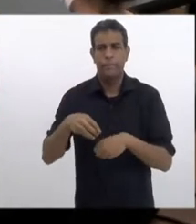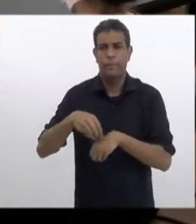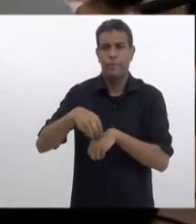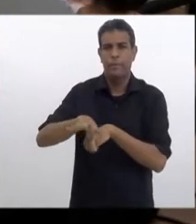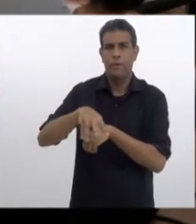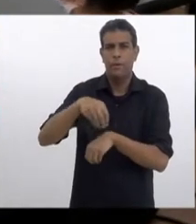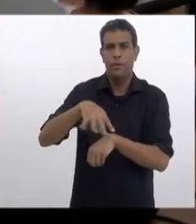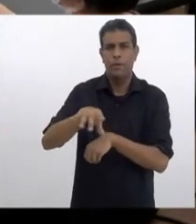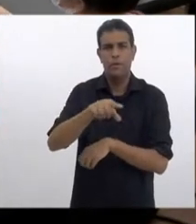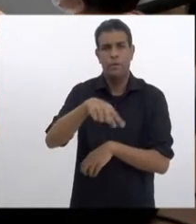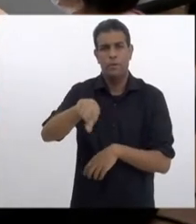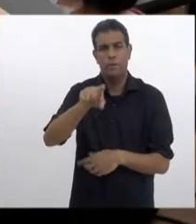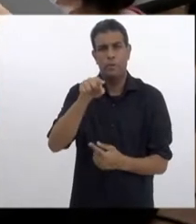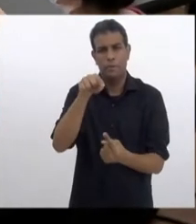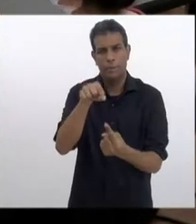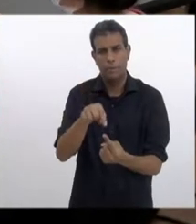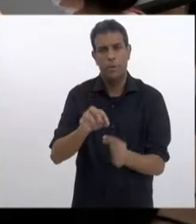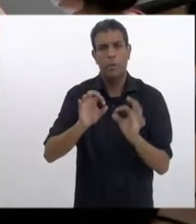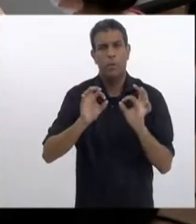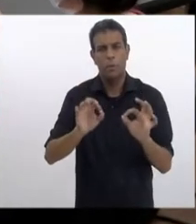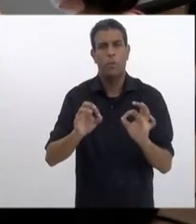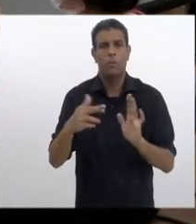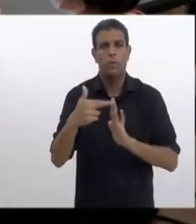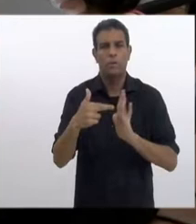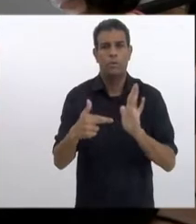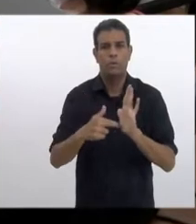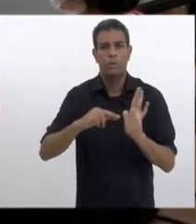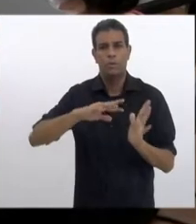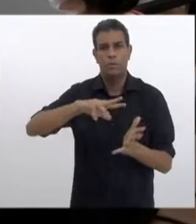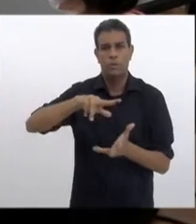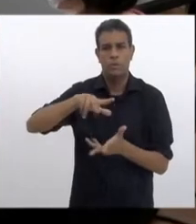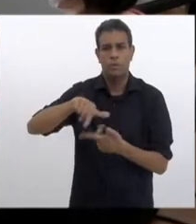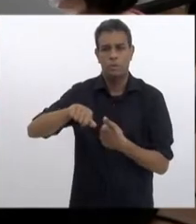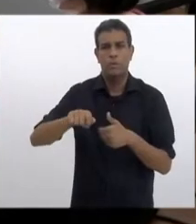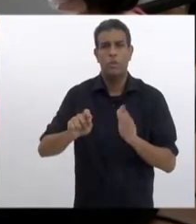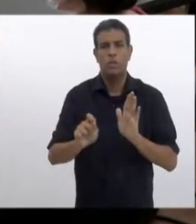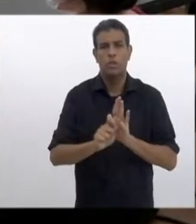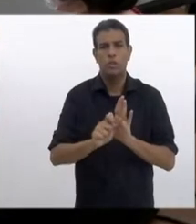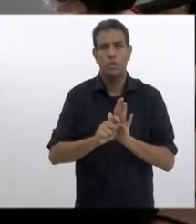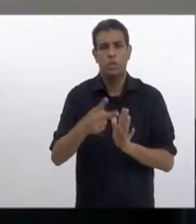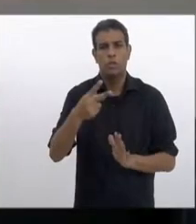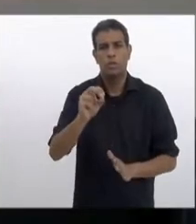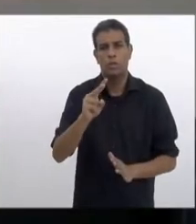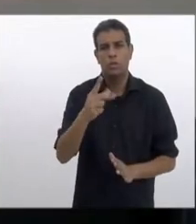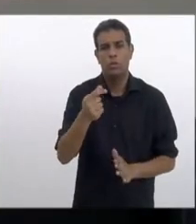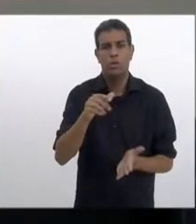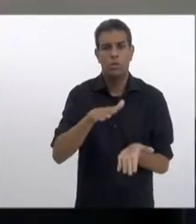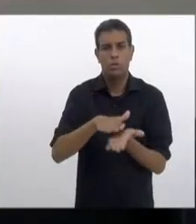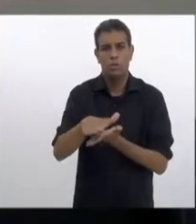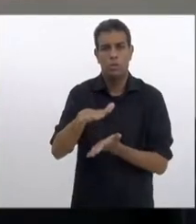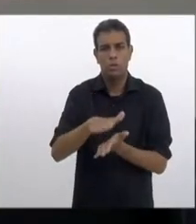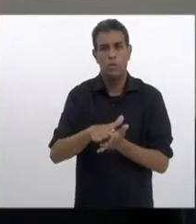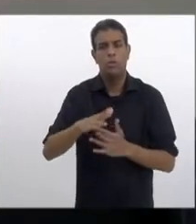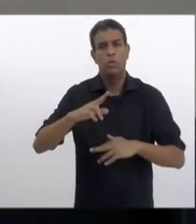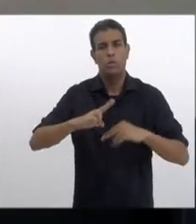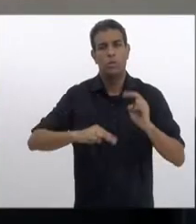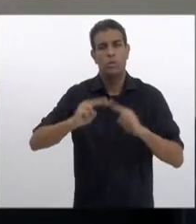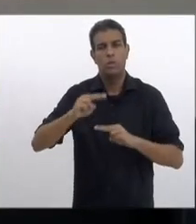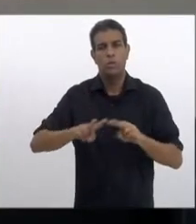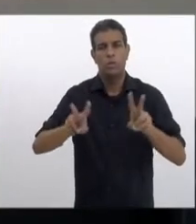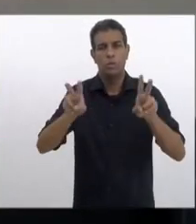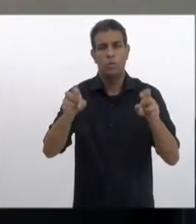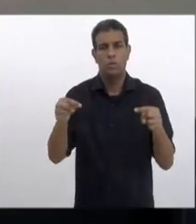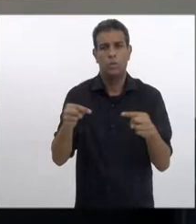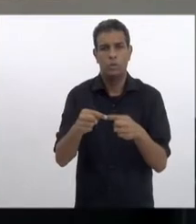informações relevantes no Relatório Mundial sobre Drogas 2021, divulgado em junho desse ano pelo Escritório